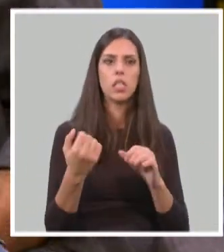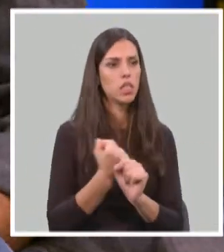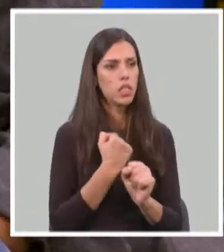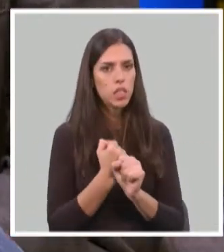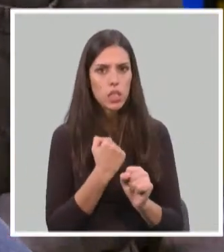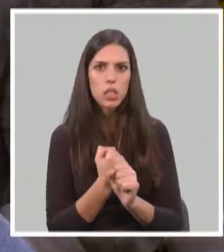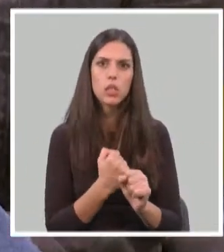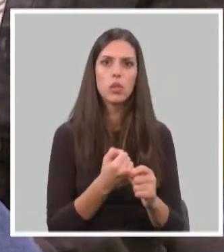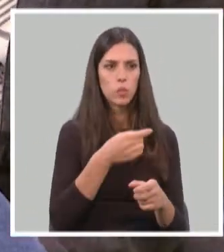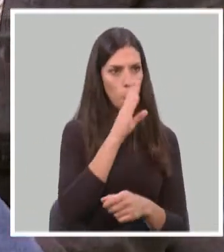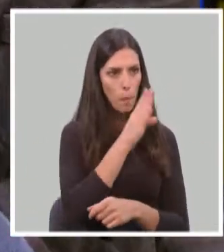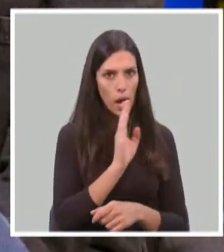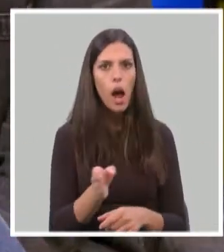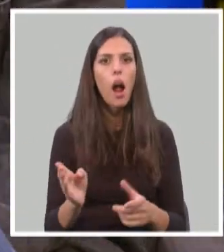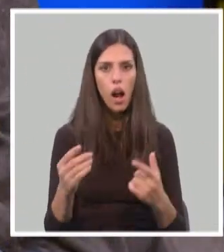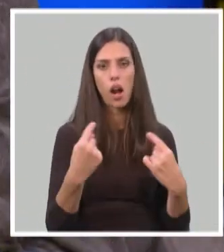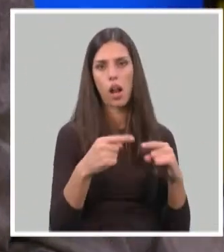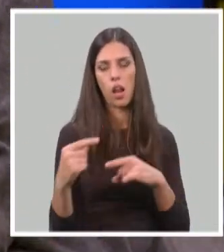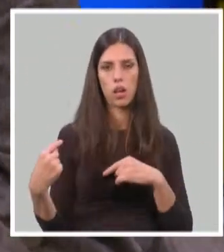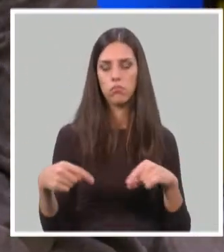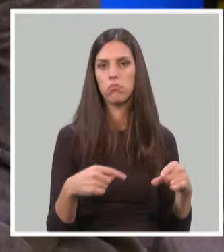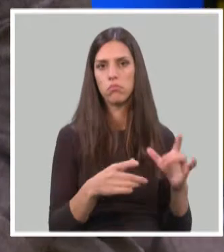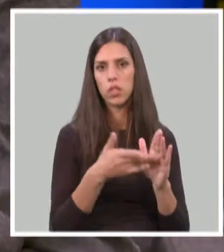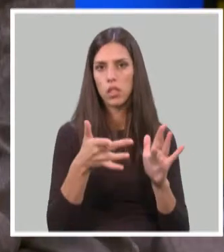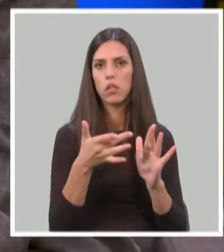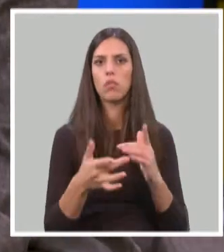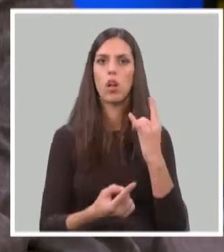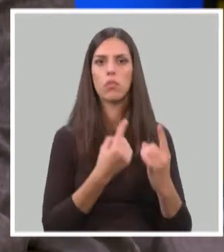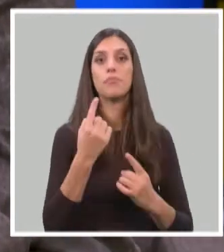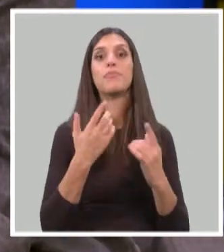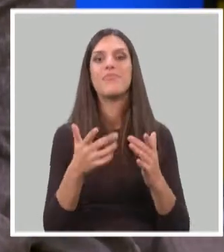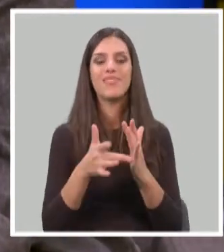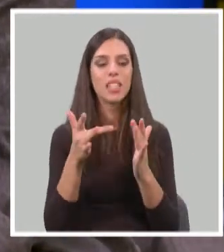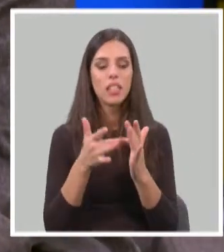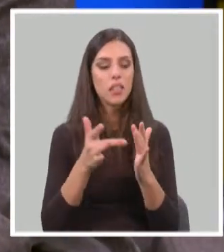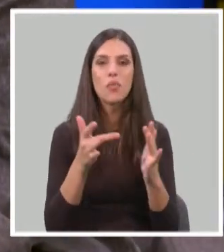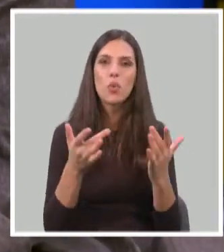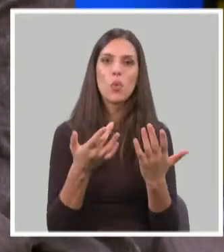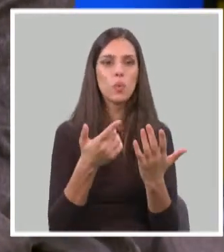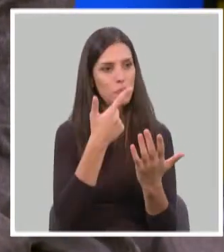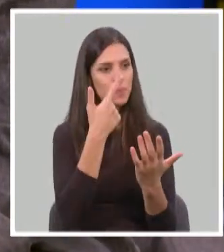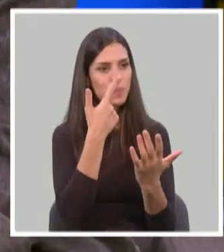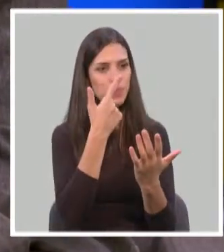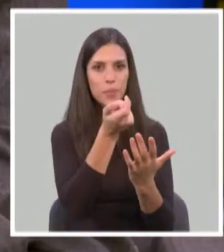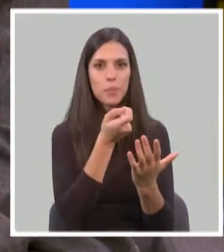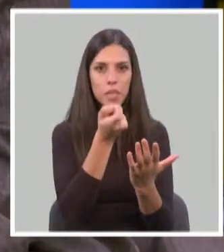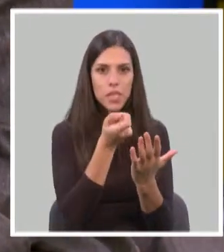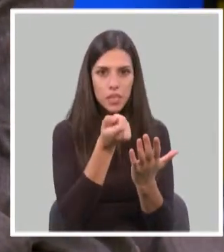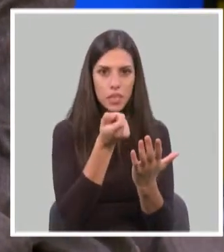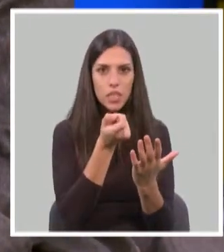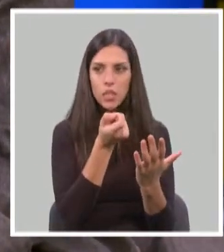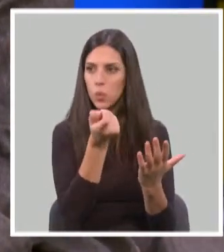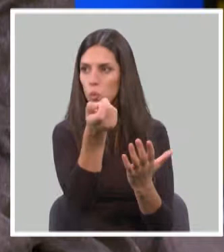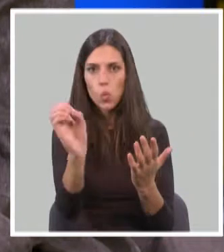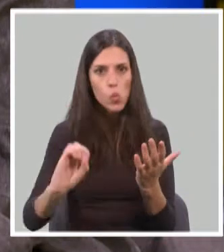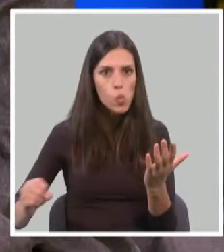bons exercícios muito práticos. O que eu acho que não vem em livro nenhum do género é... Não há